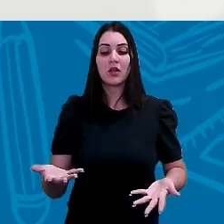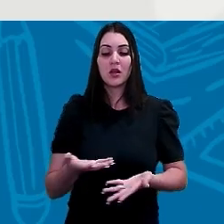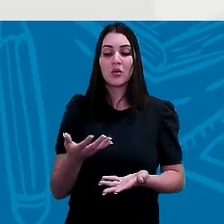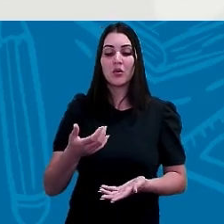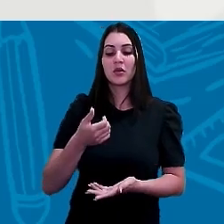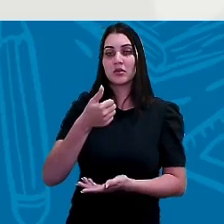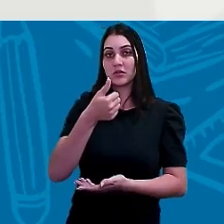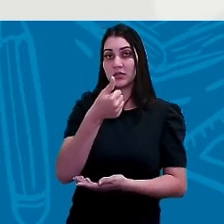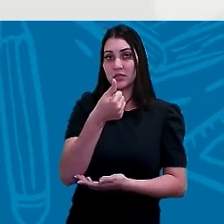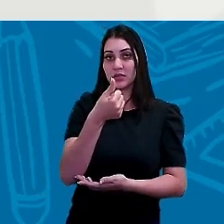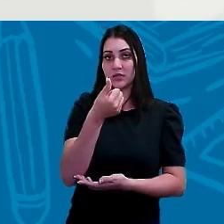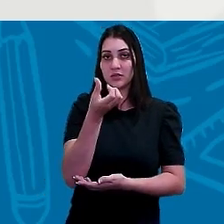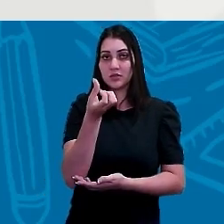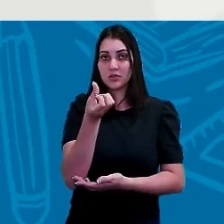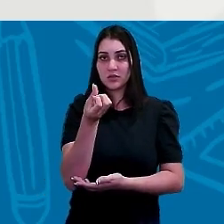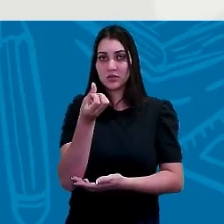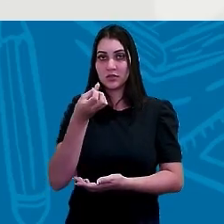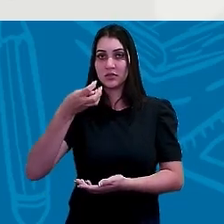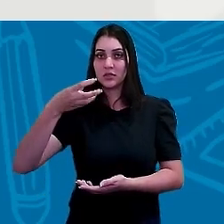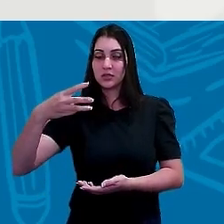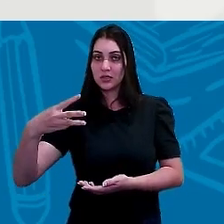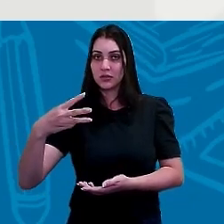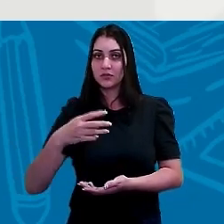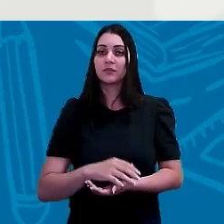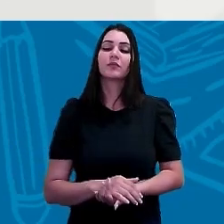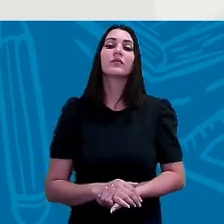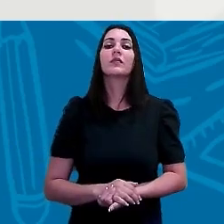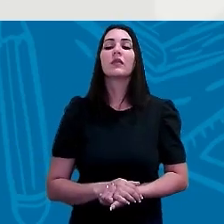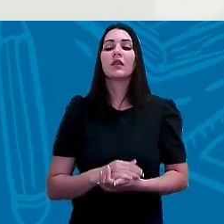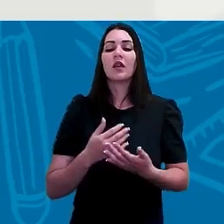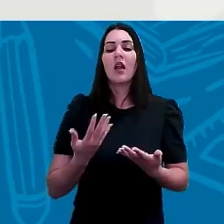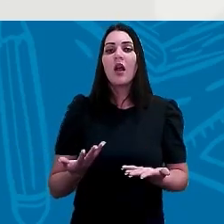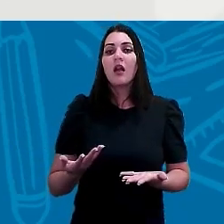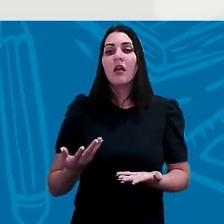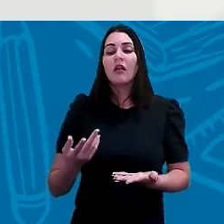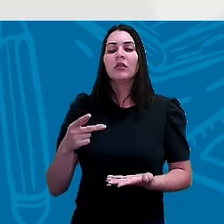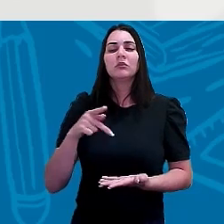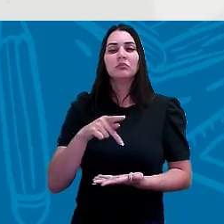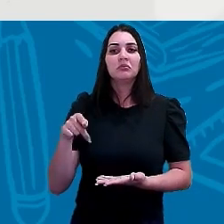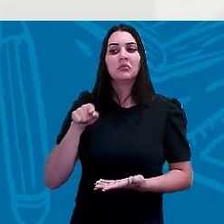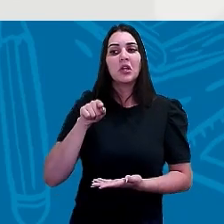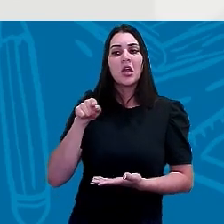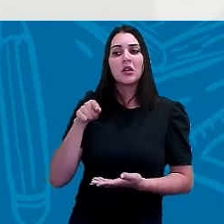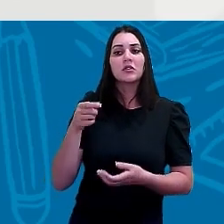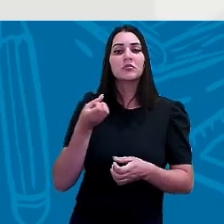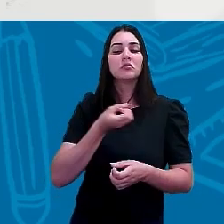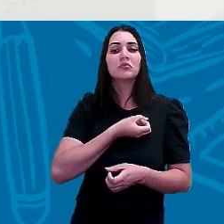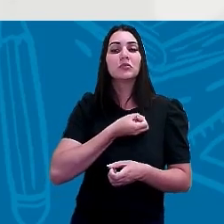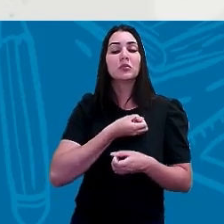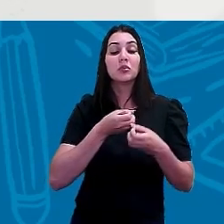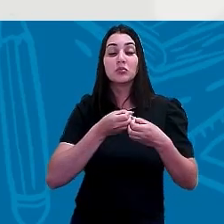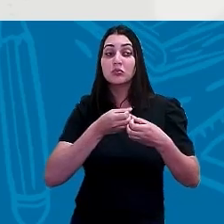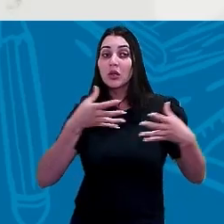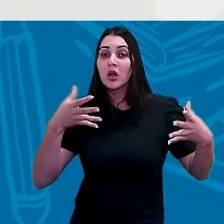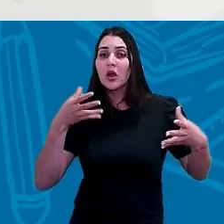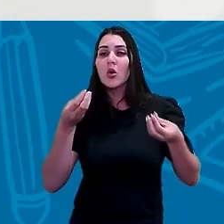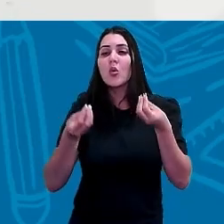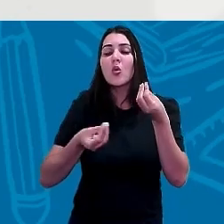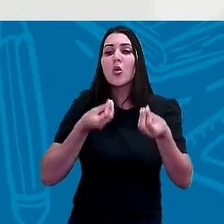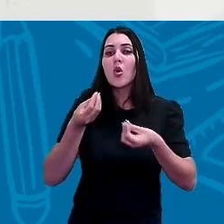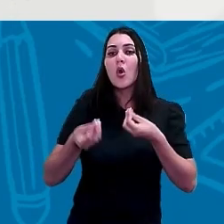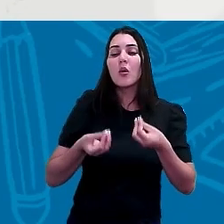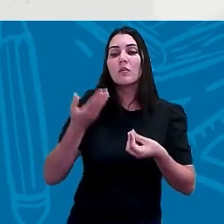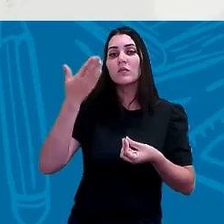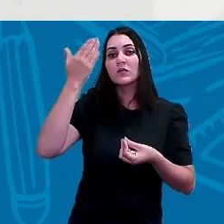número 163. Ó, professora, mas esse número é muito grande. Como é que eu vou saber? Eu vou sair, um é par,